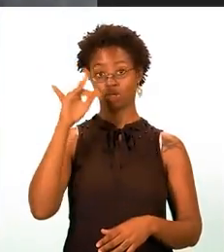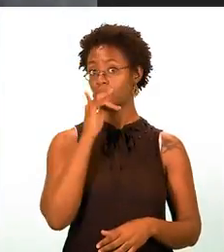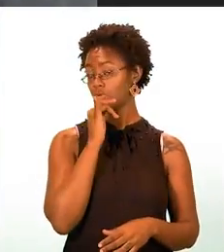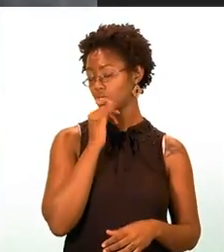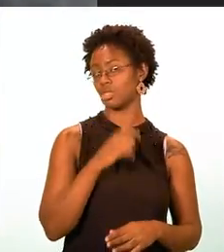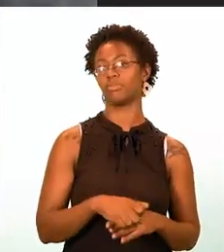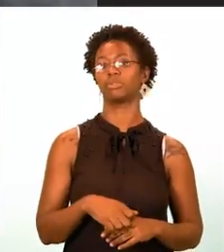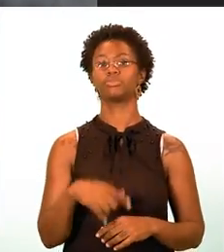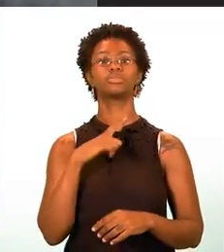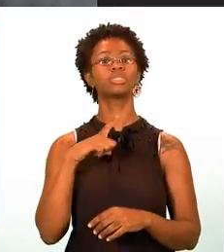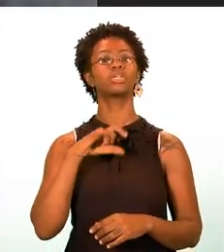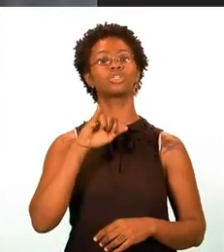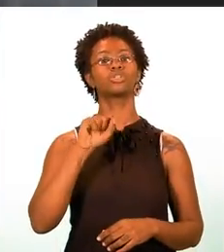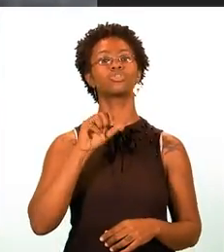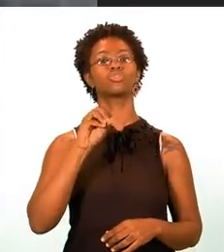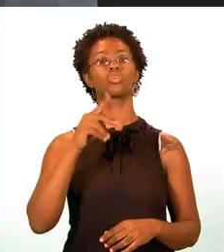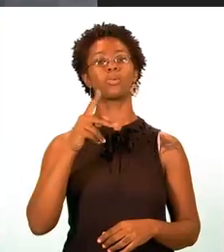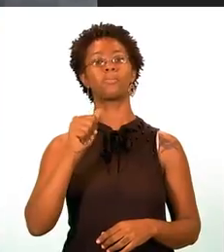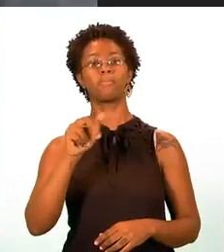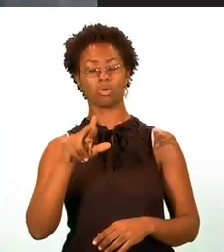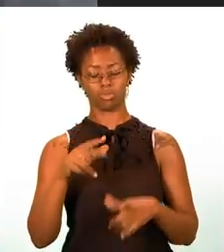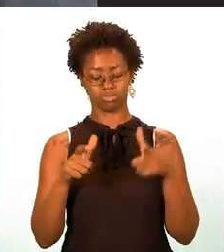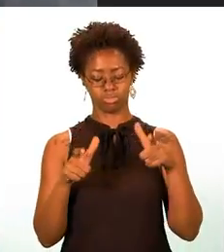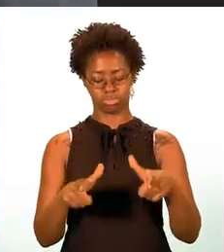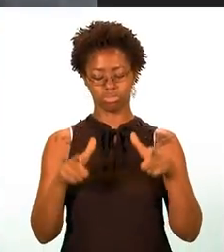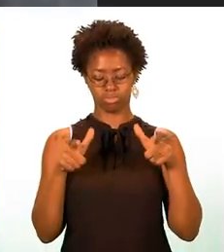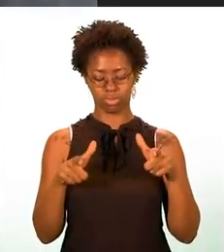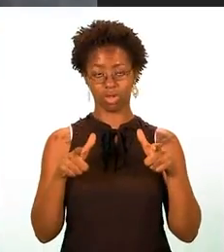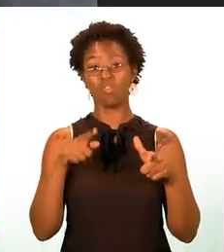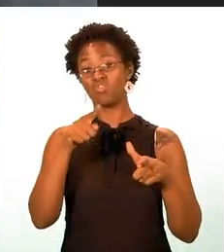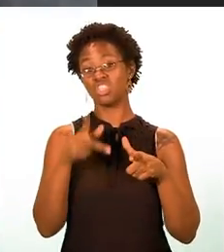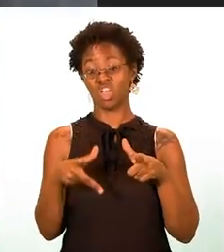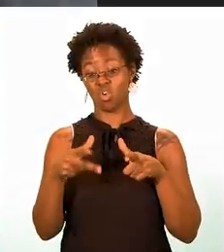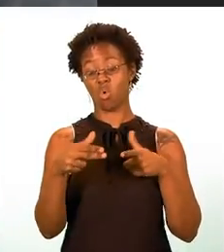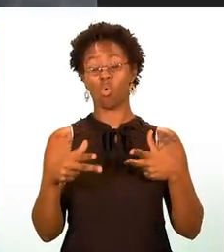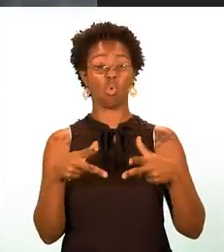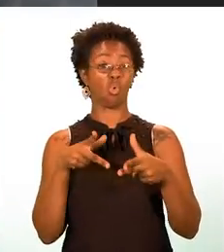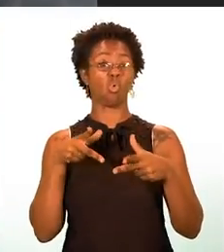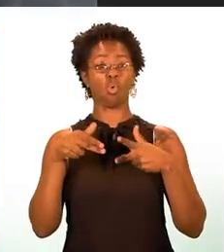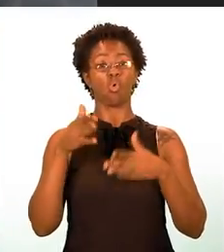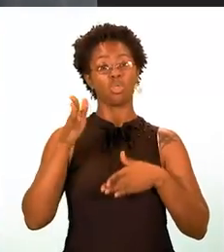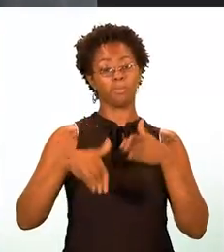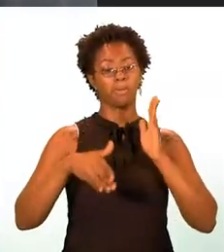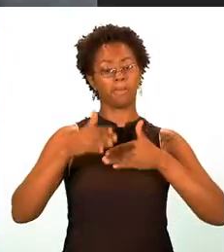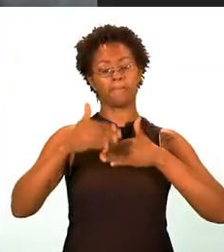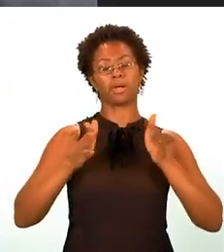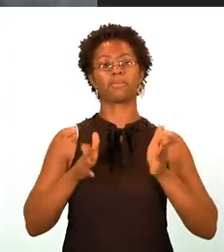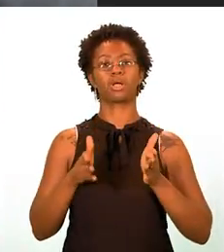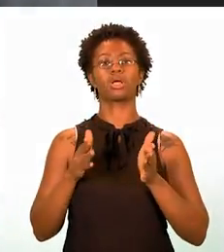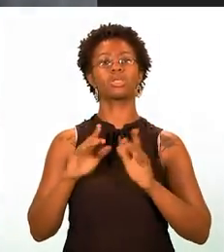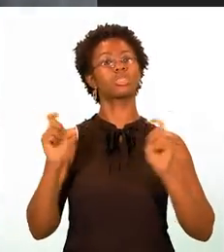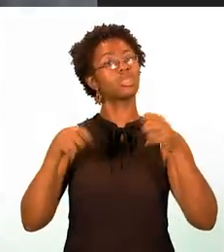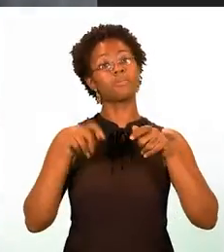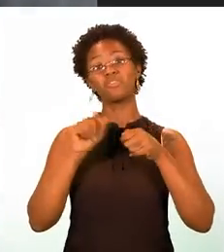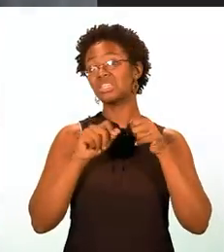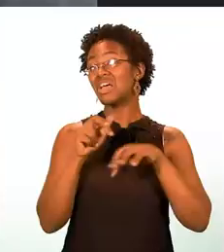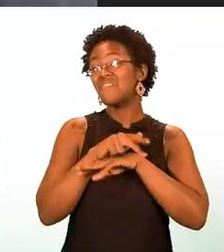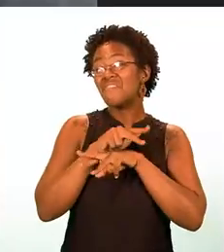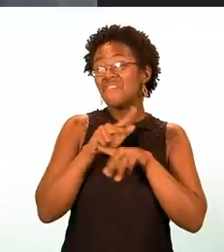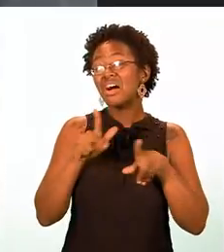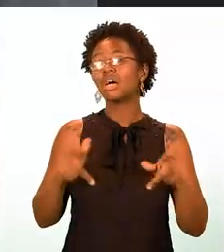tem, assim, um pedaço de isopor, uhum, e você vai e corta. Você pode fazer inúmeras